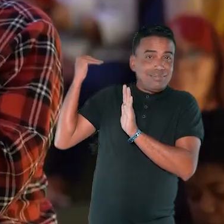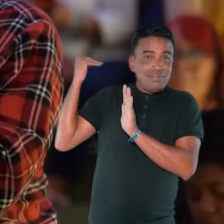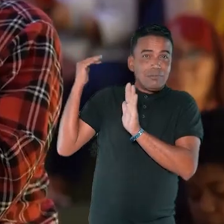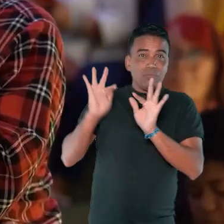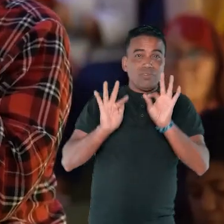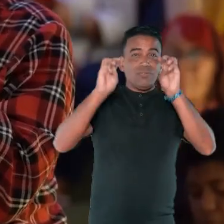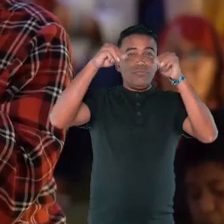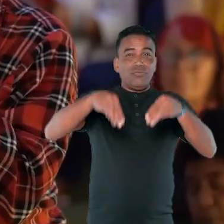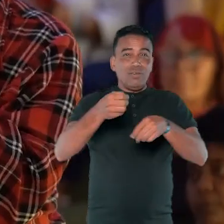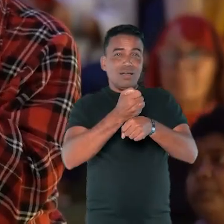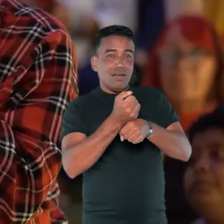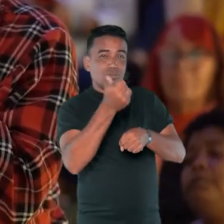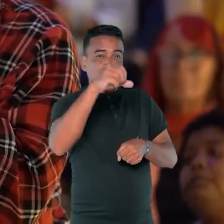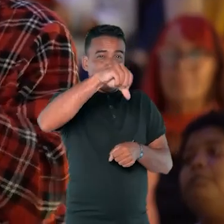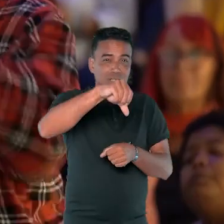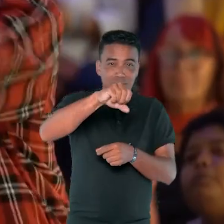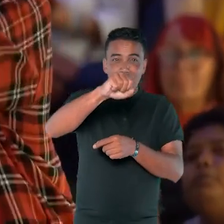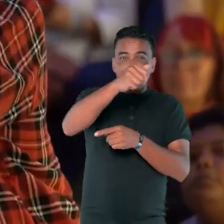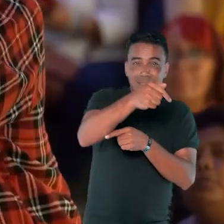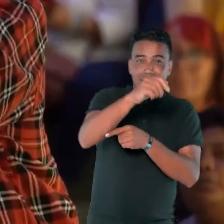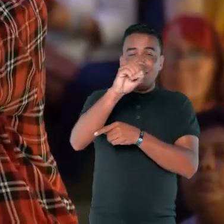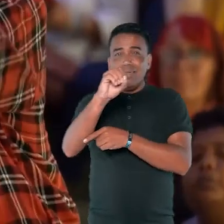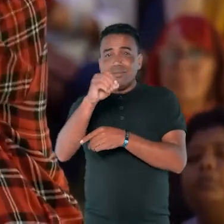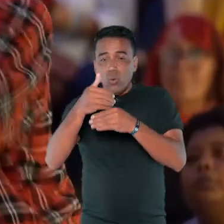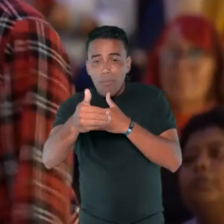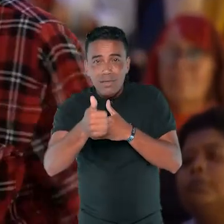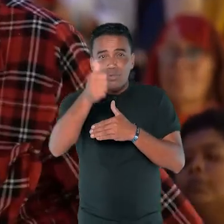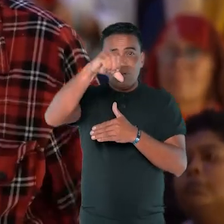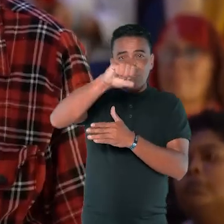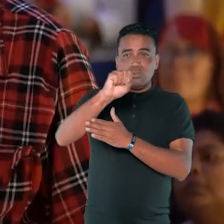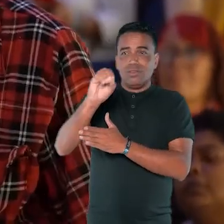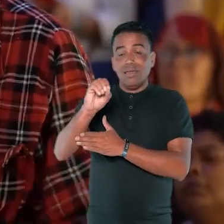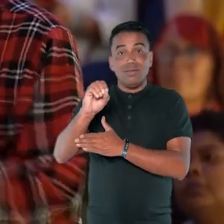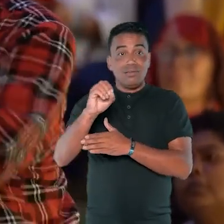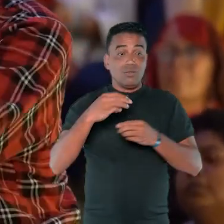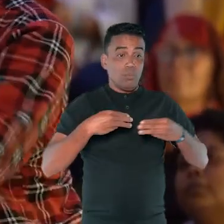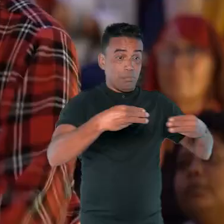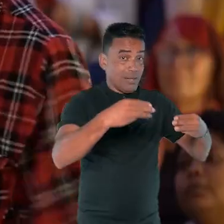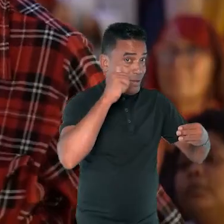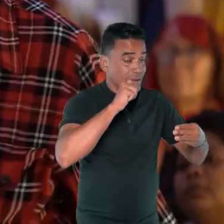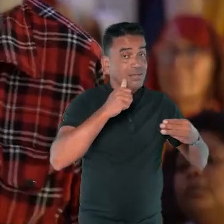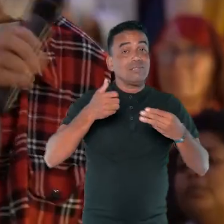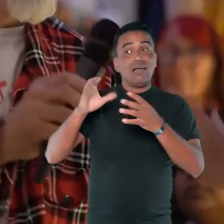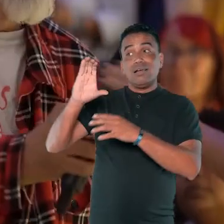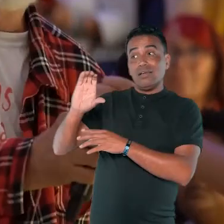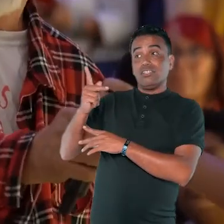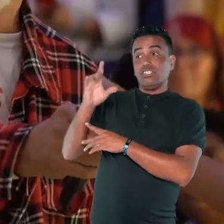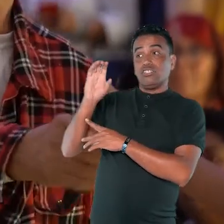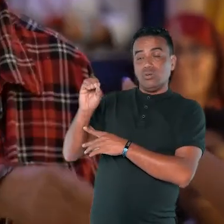dos anos 70, início dos anos 80. Então, a ministra e o Chico comentassem sobre essa angústia.